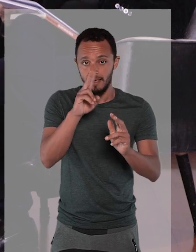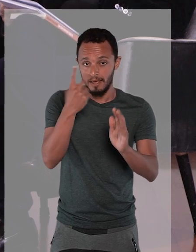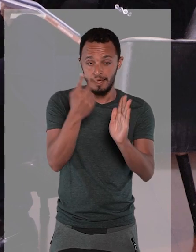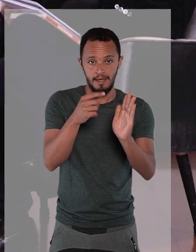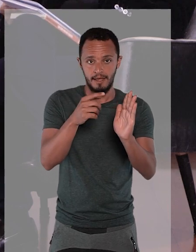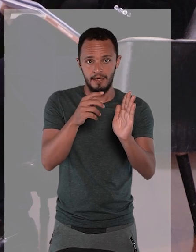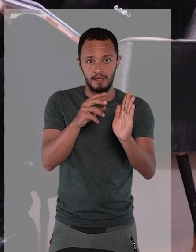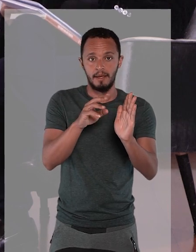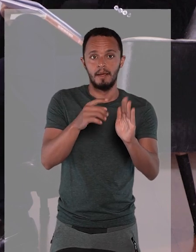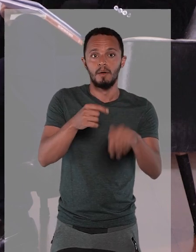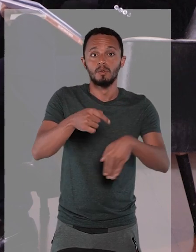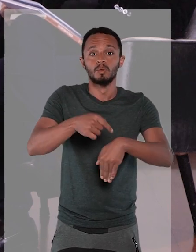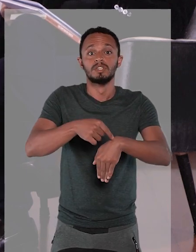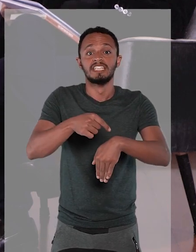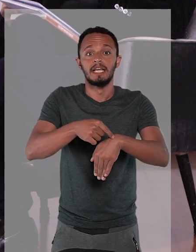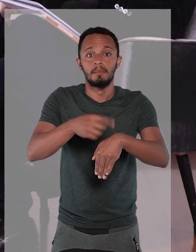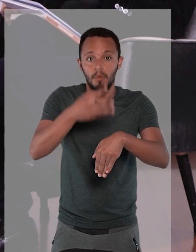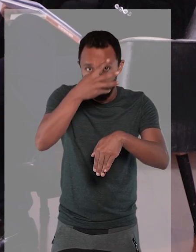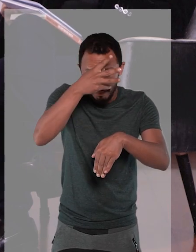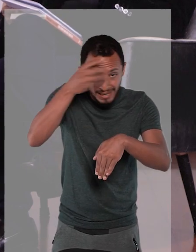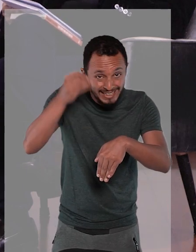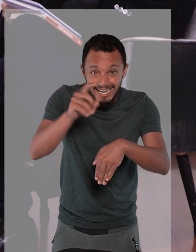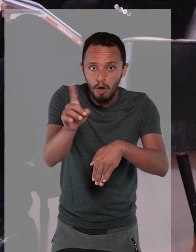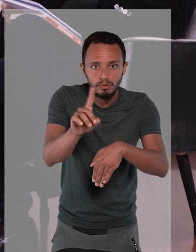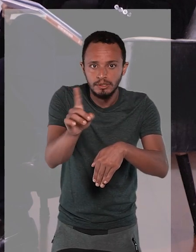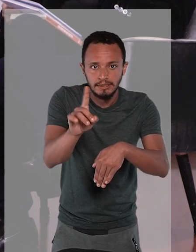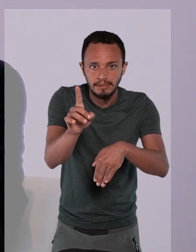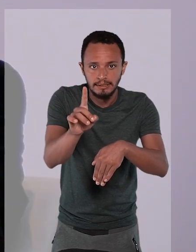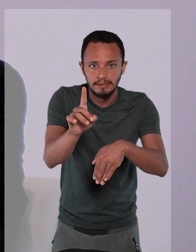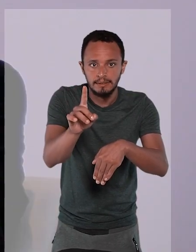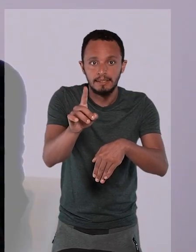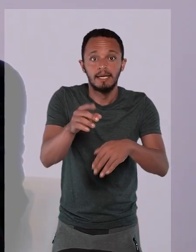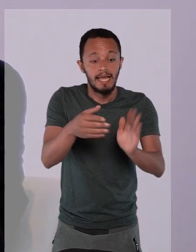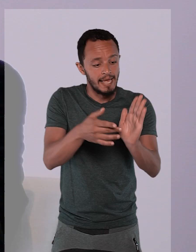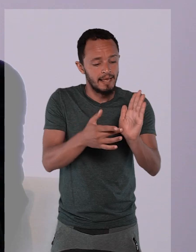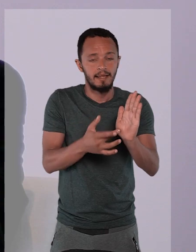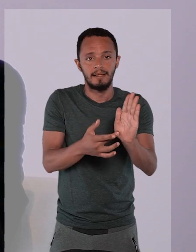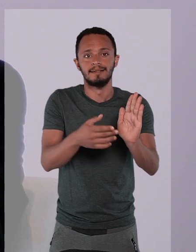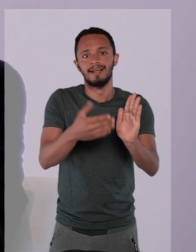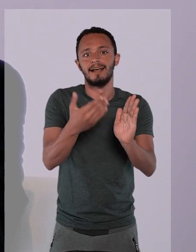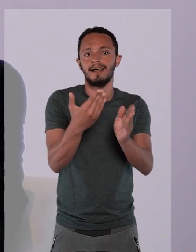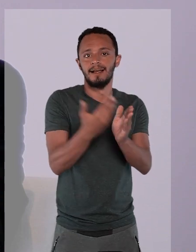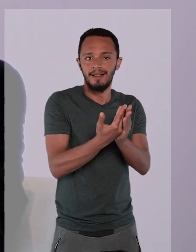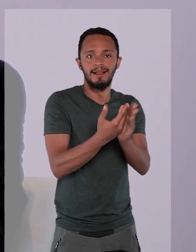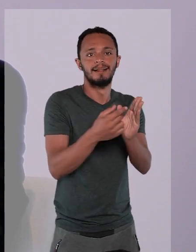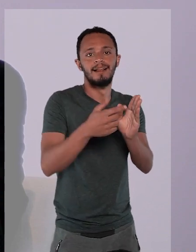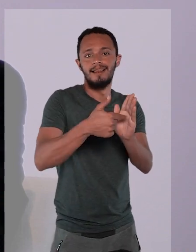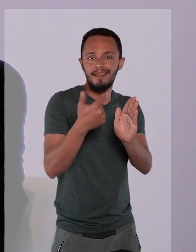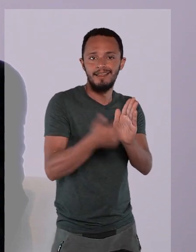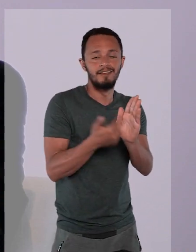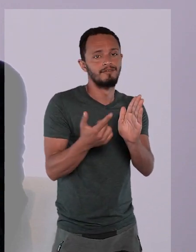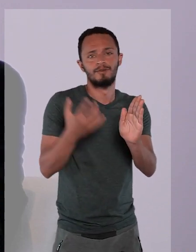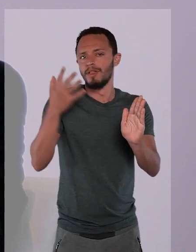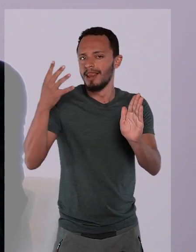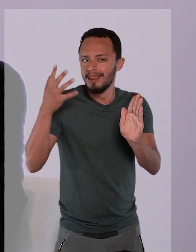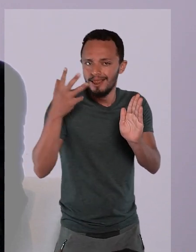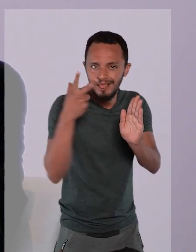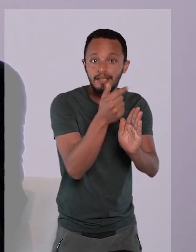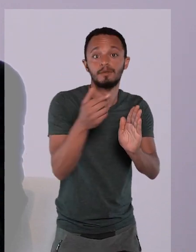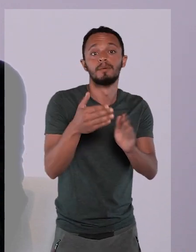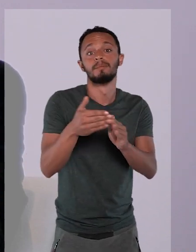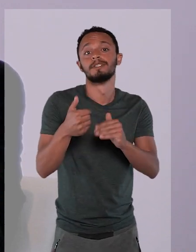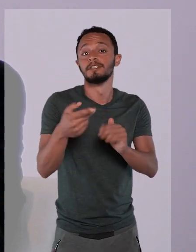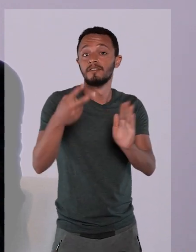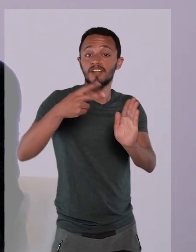esquecer. Né? E é, de fato, um tempo para não esquecer, e está muito bem registrado. Né? Lindo livro, parabéns,